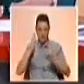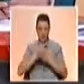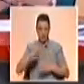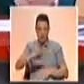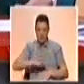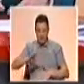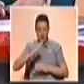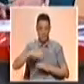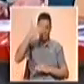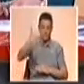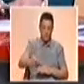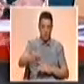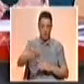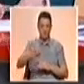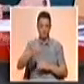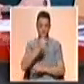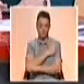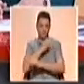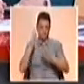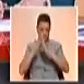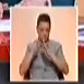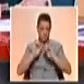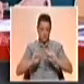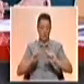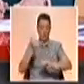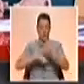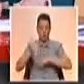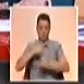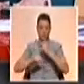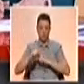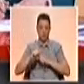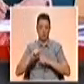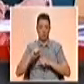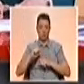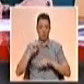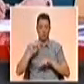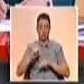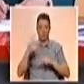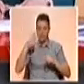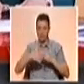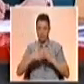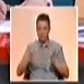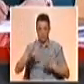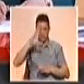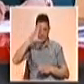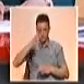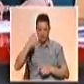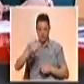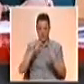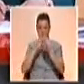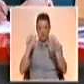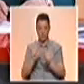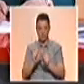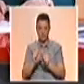de pavimentos e está sistemas de incêndio. Por exemplo, aquela que foi inaugurada há menos tempo, que eu sei que tem esse sistema, que é a